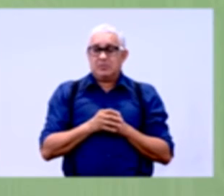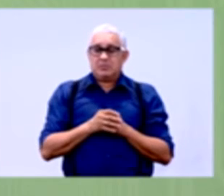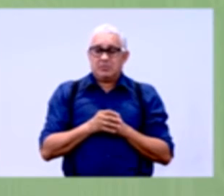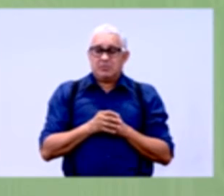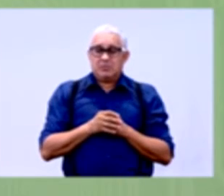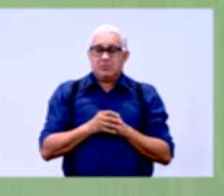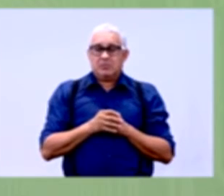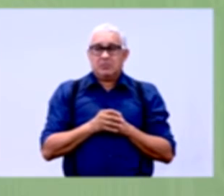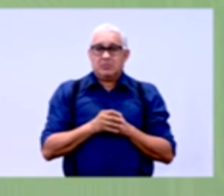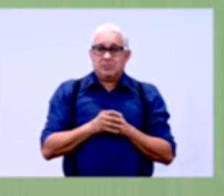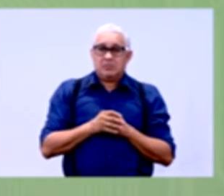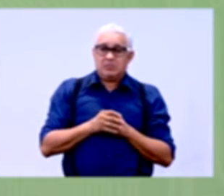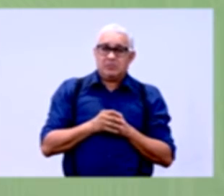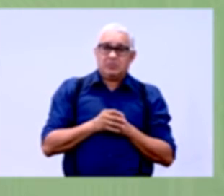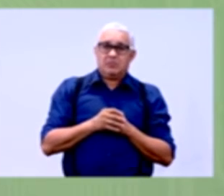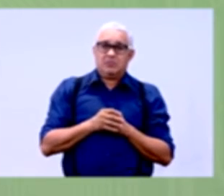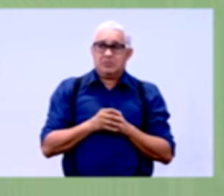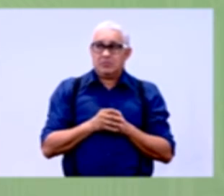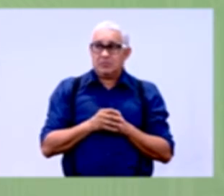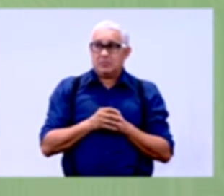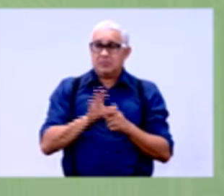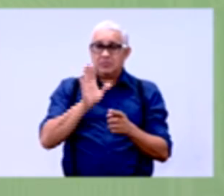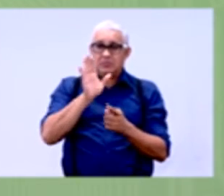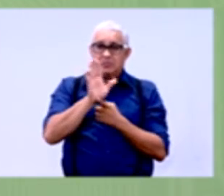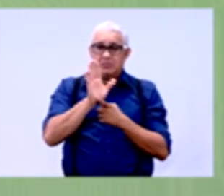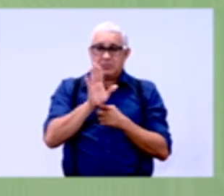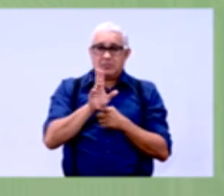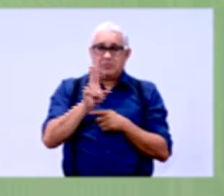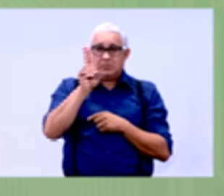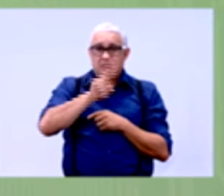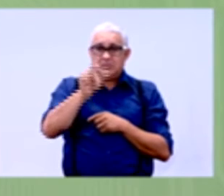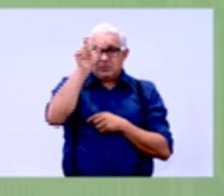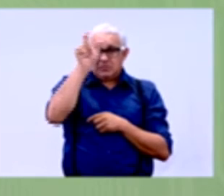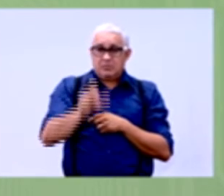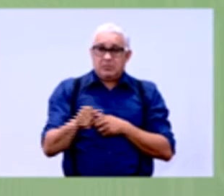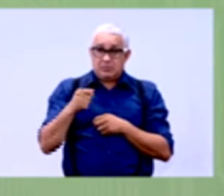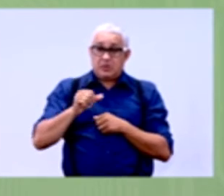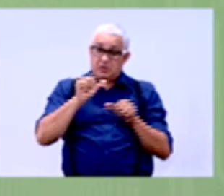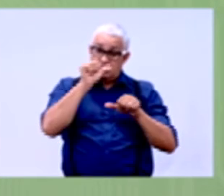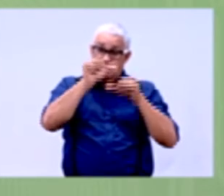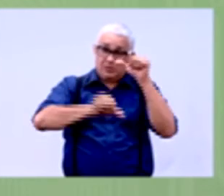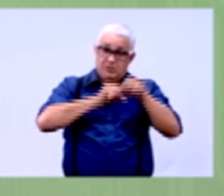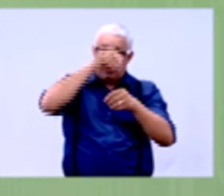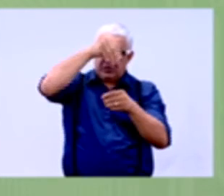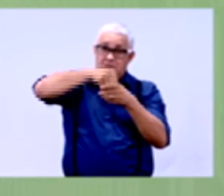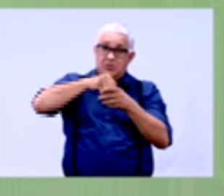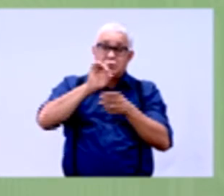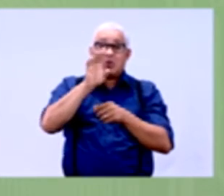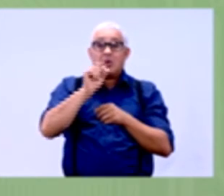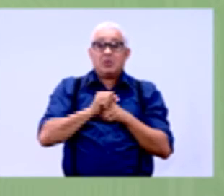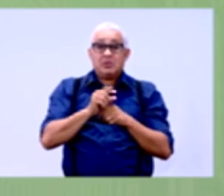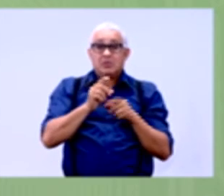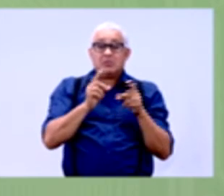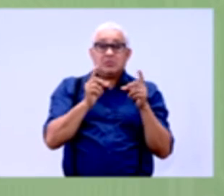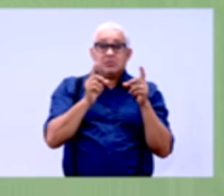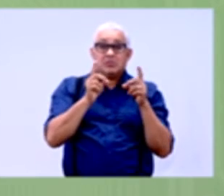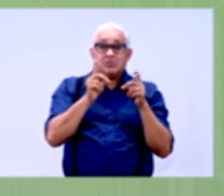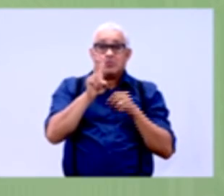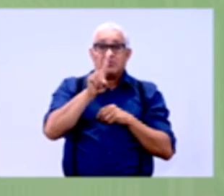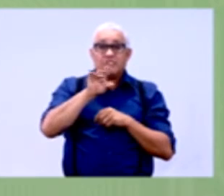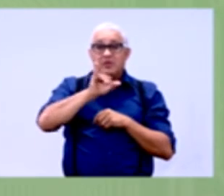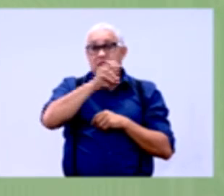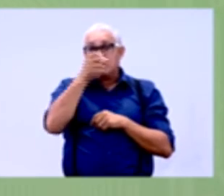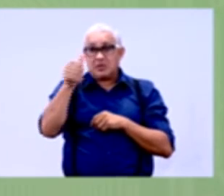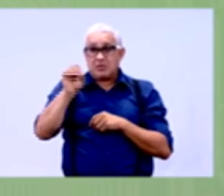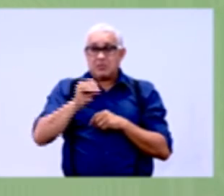que é apresentada para o usuário, nós vamos ter que mexer só na view, só na visão, então